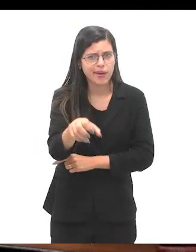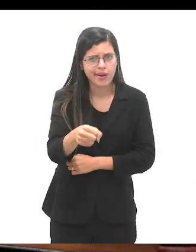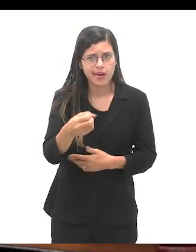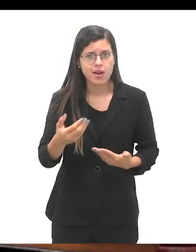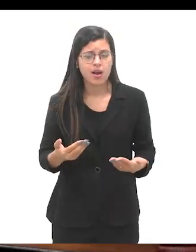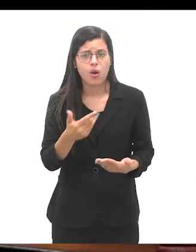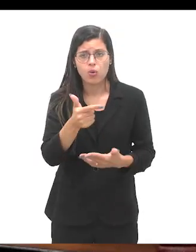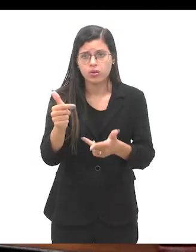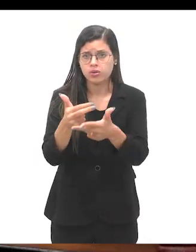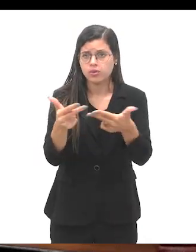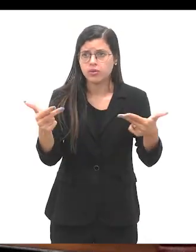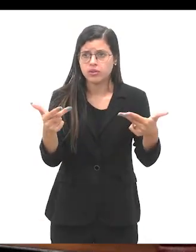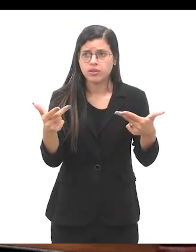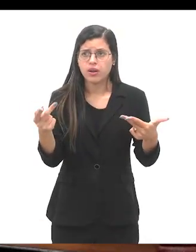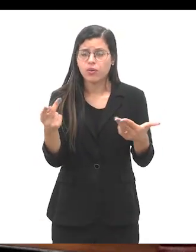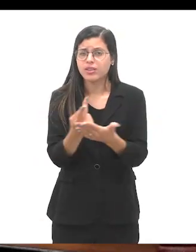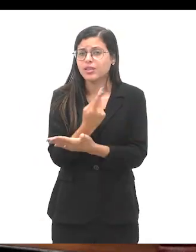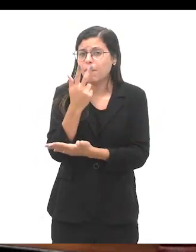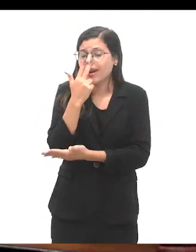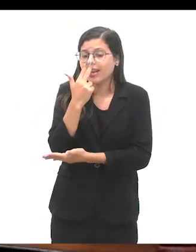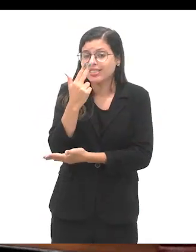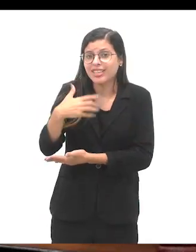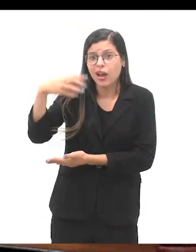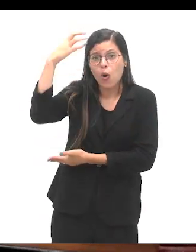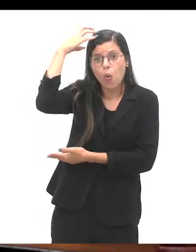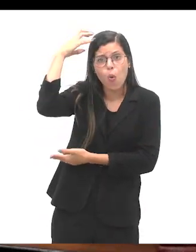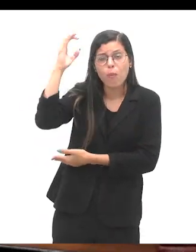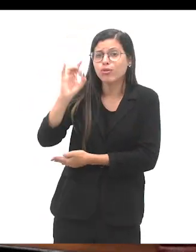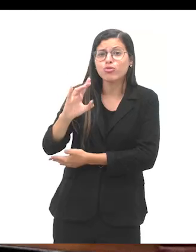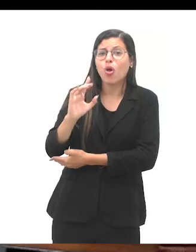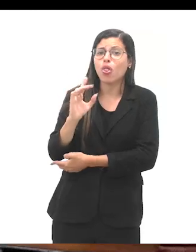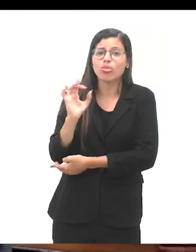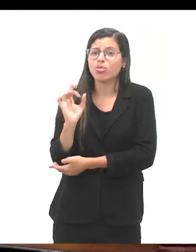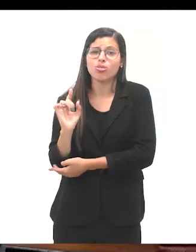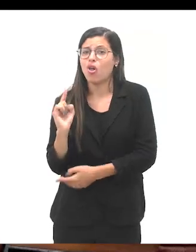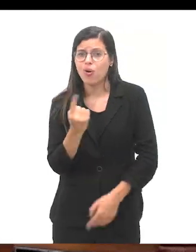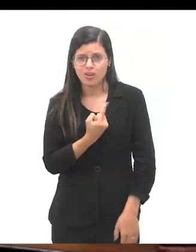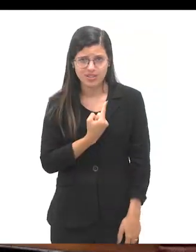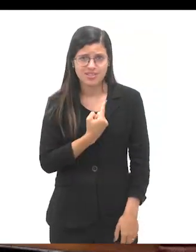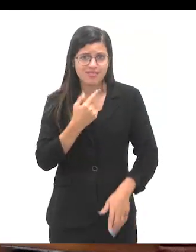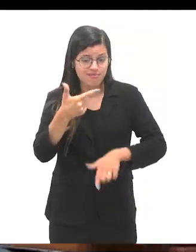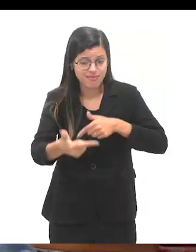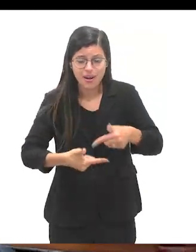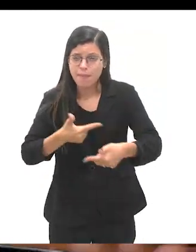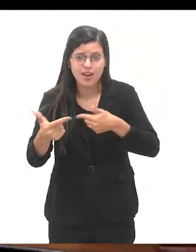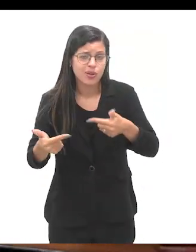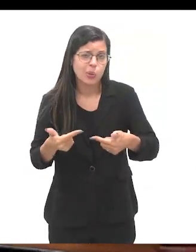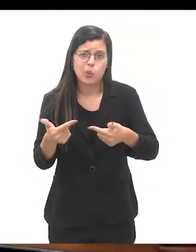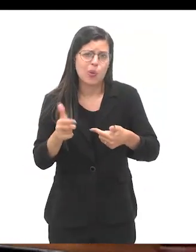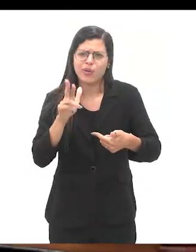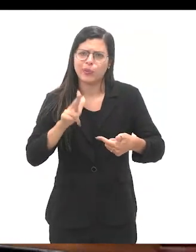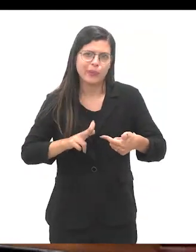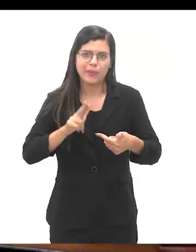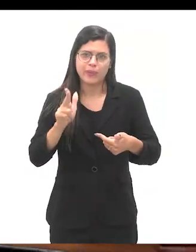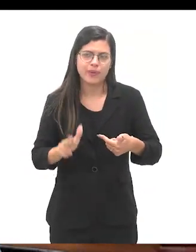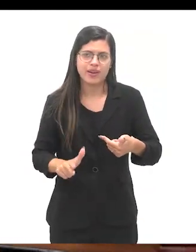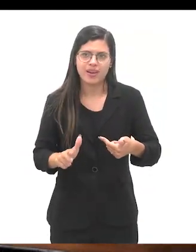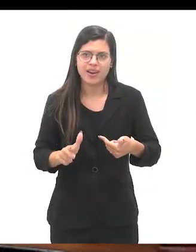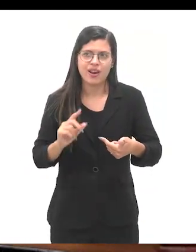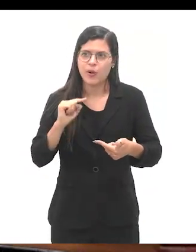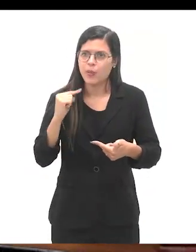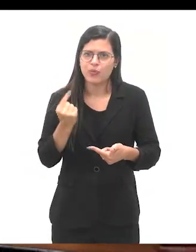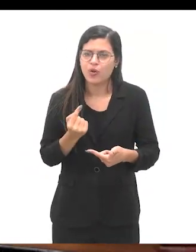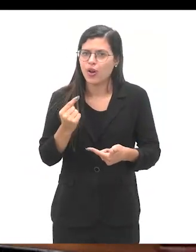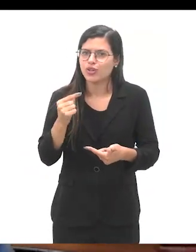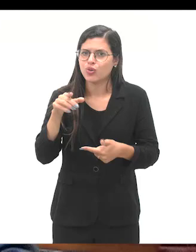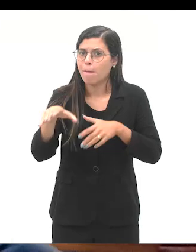E outra coisa que acontece, a culpa presta só em nós, a culpa presta só nesse trabalhador, que não tem nada a ver com essa história, né?